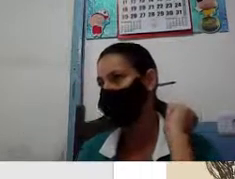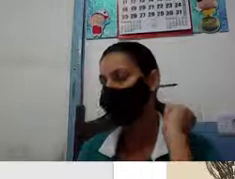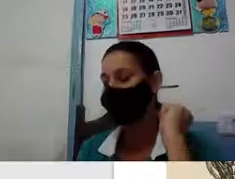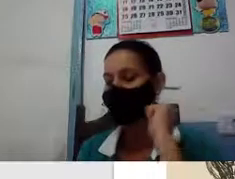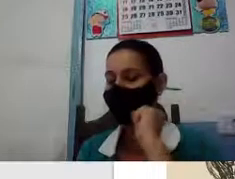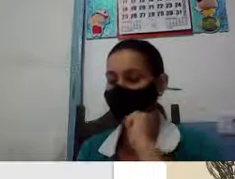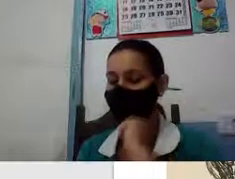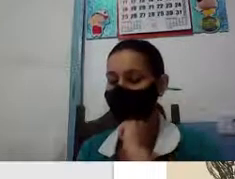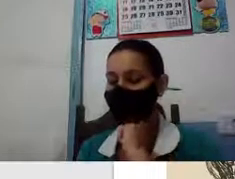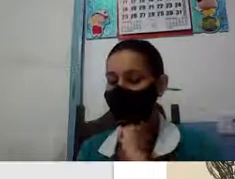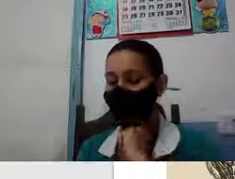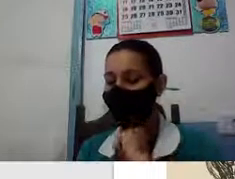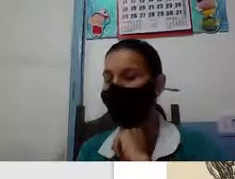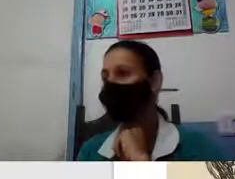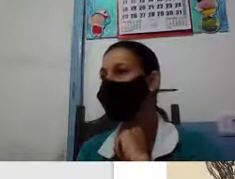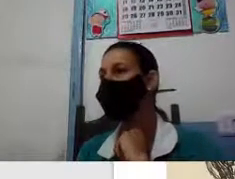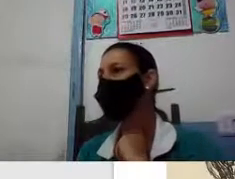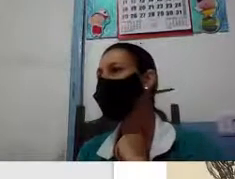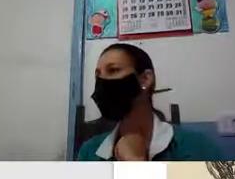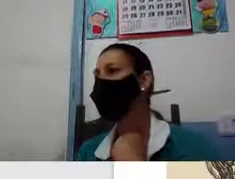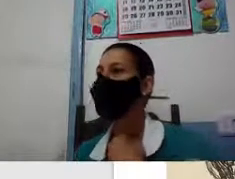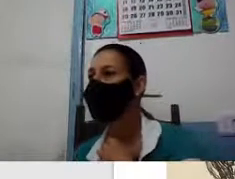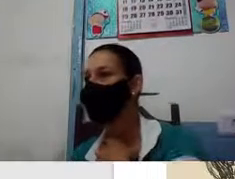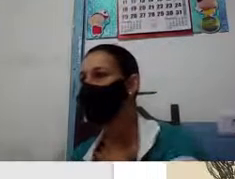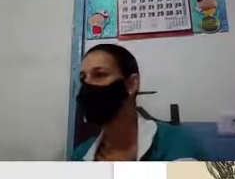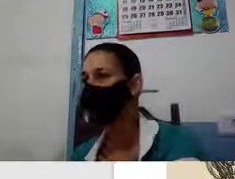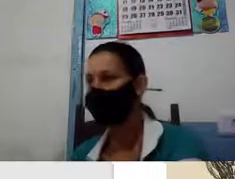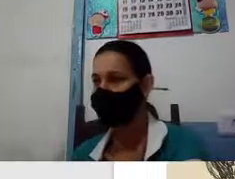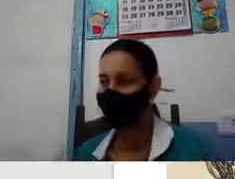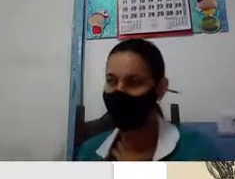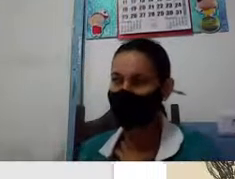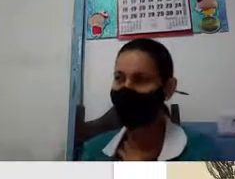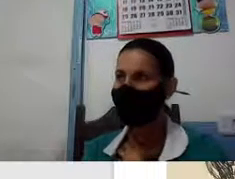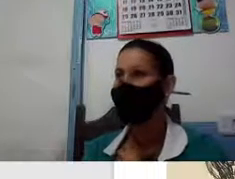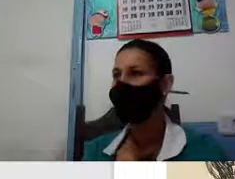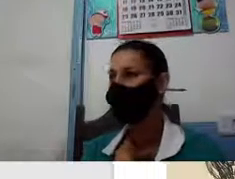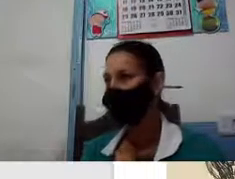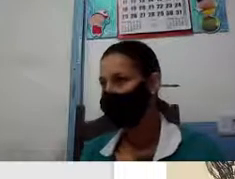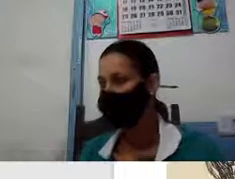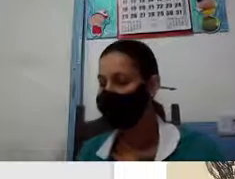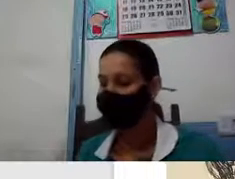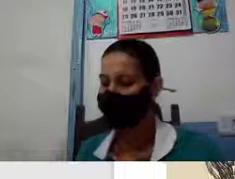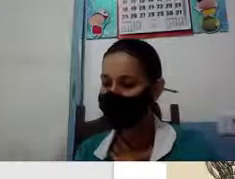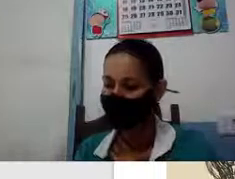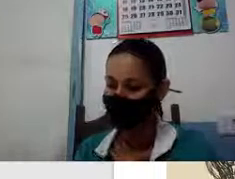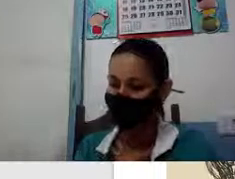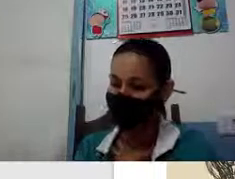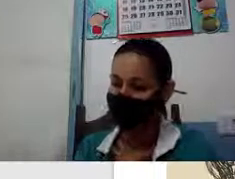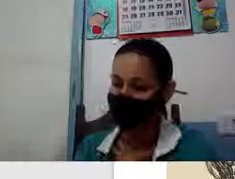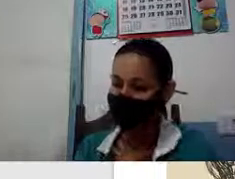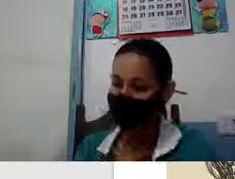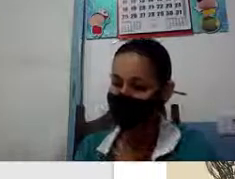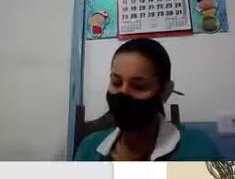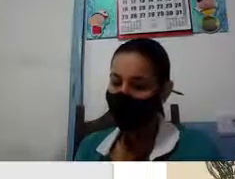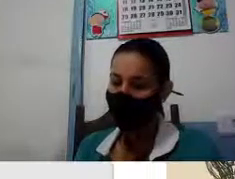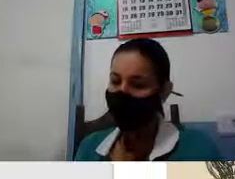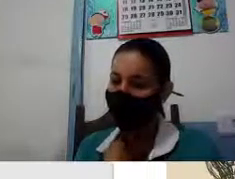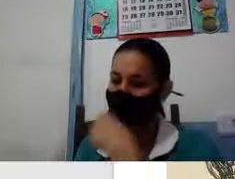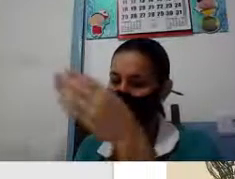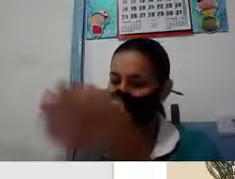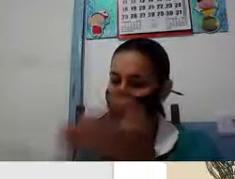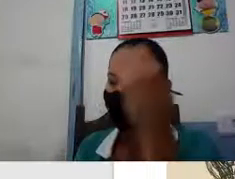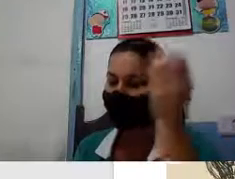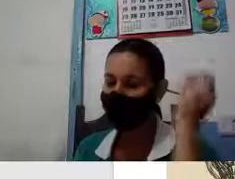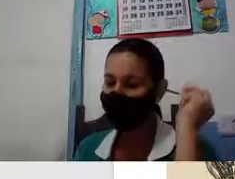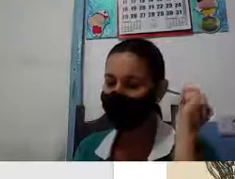tá? Então, assim, ele foi tido como um louco da literatura, mas, na verdade, tinha obras maravilhosas. Outros autores